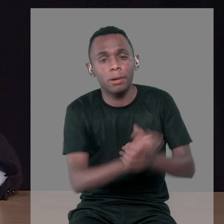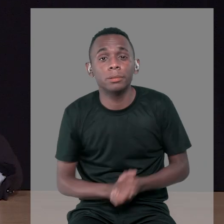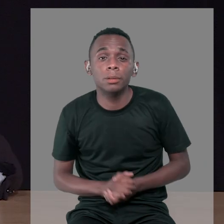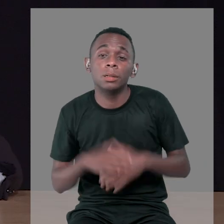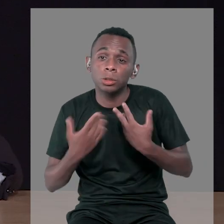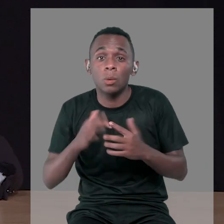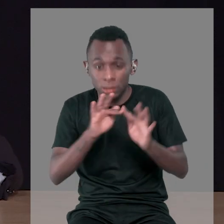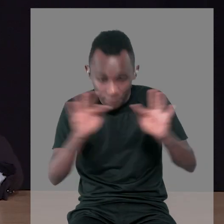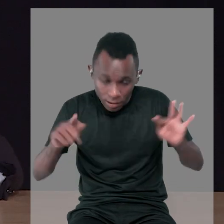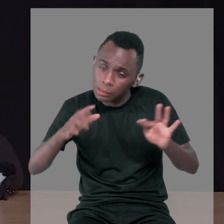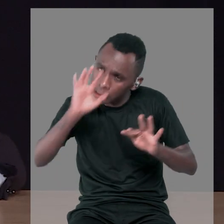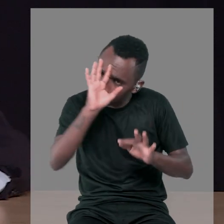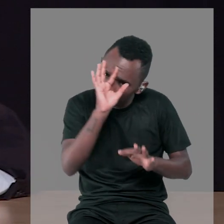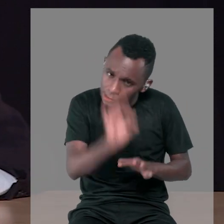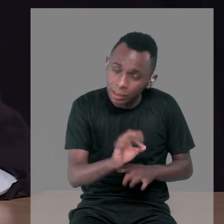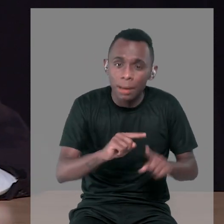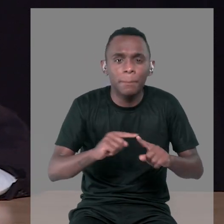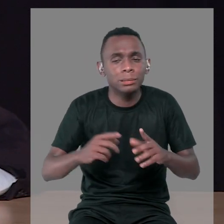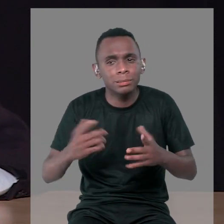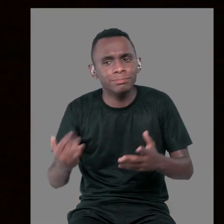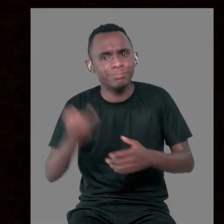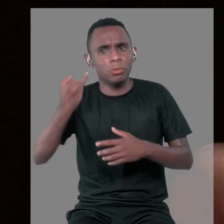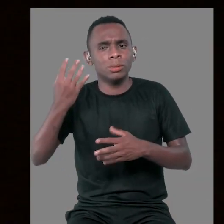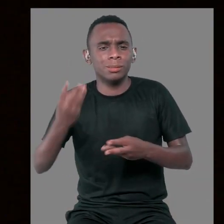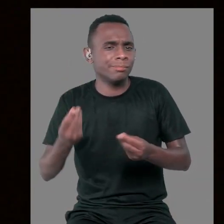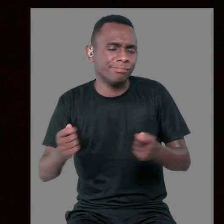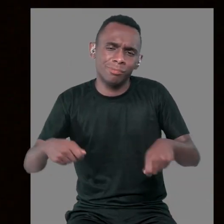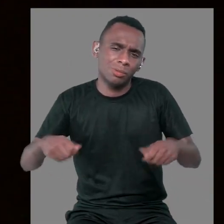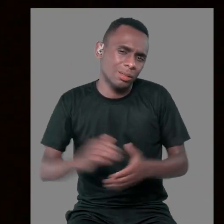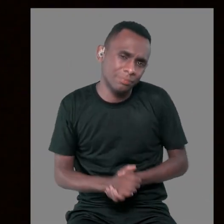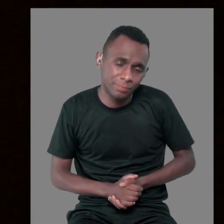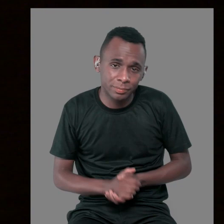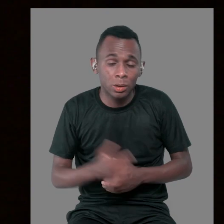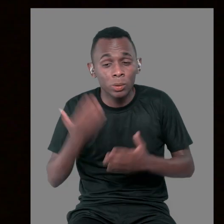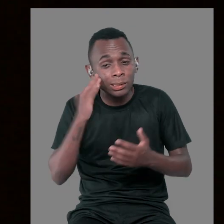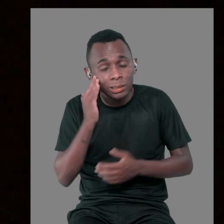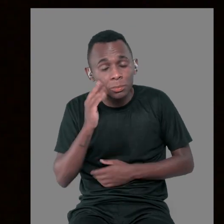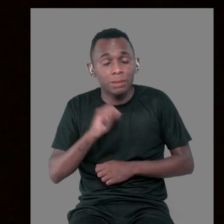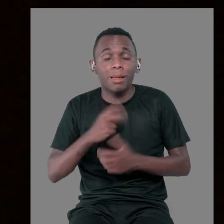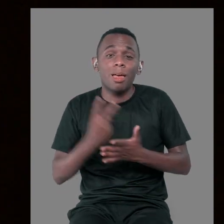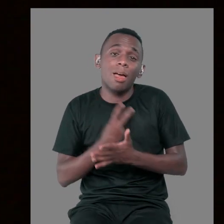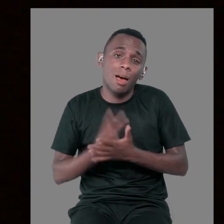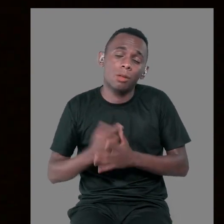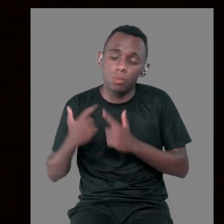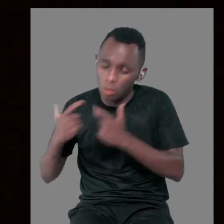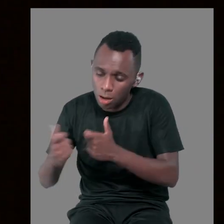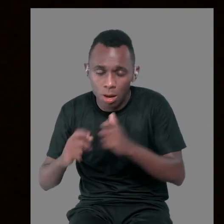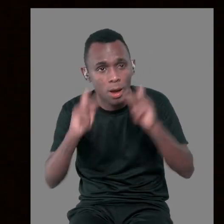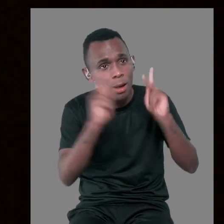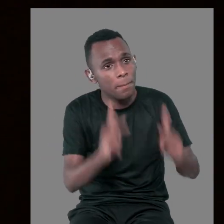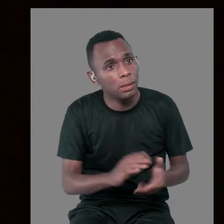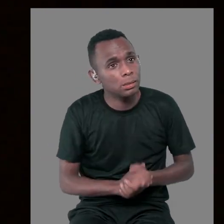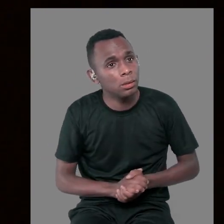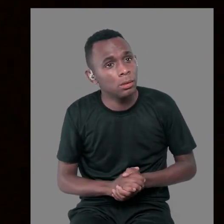tem nenhuma eficácia. Era uma má compreensão da guerra e da paz. Né? Porque, é claro